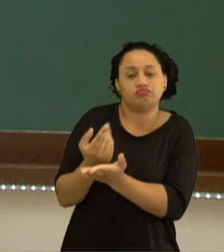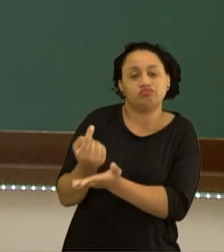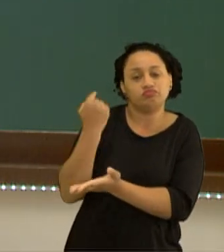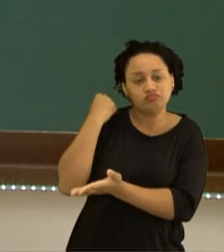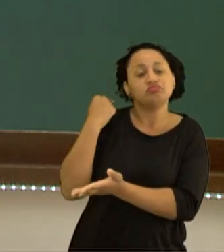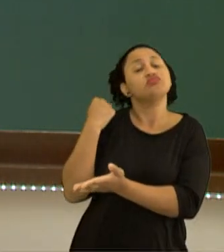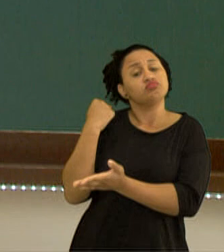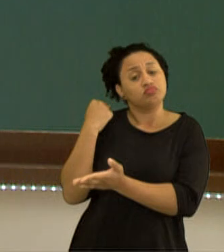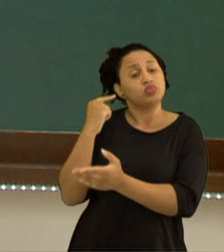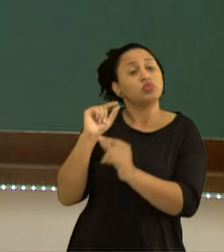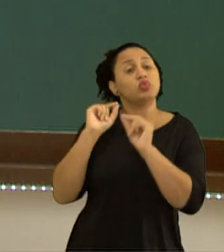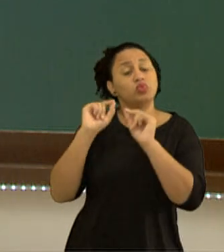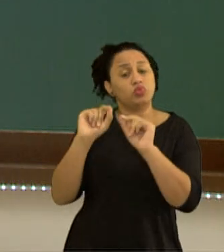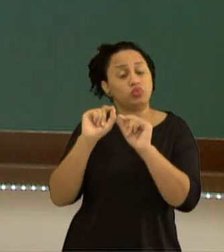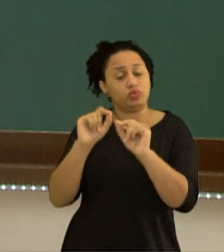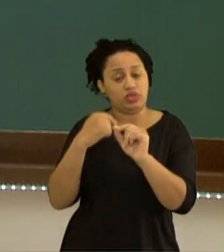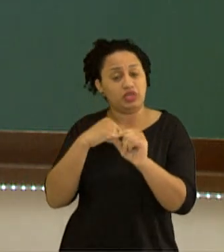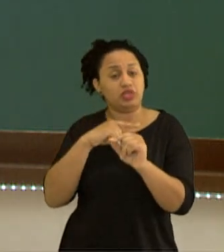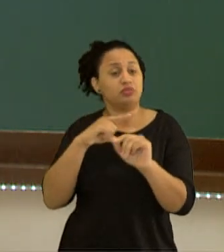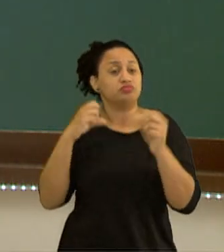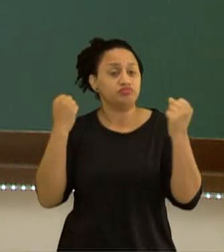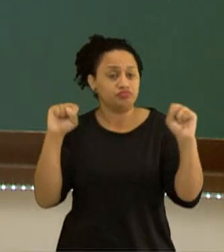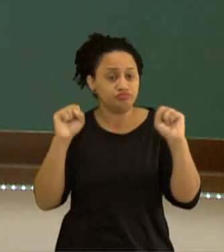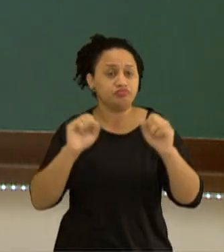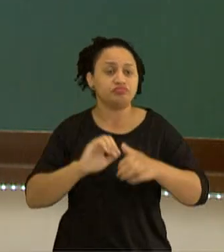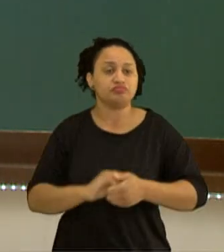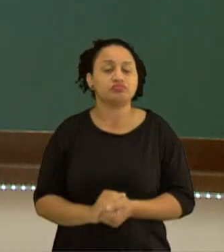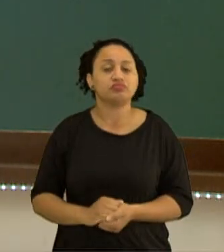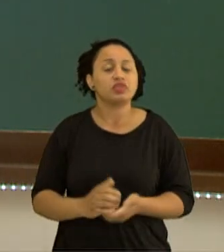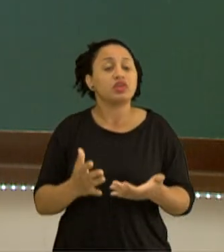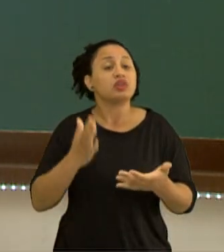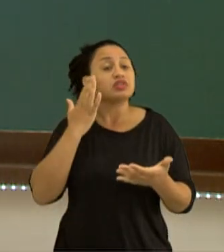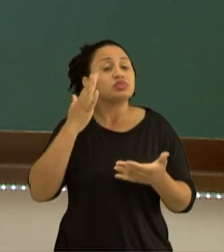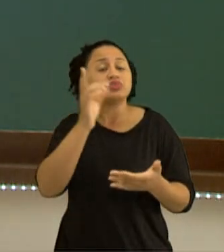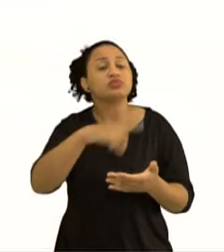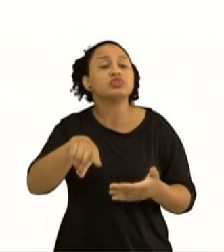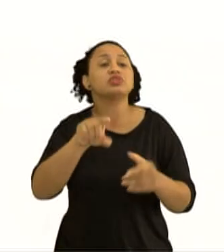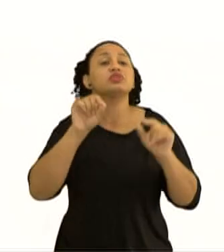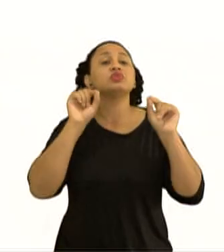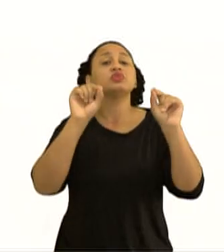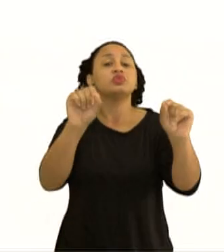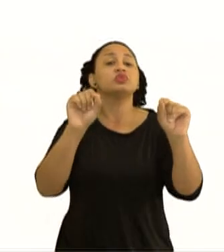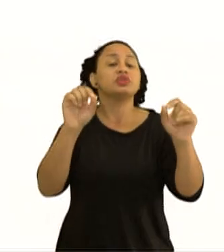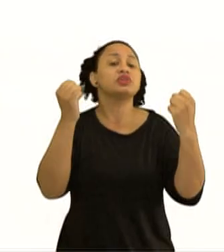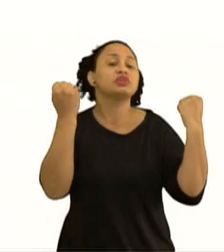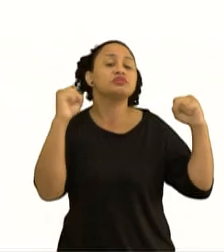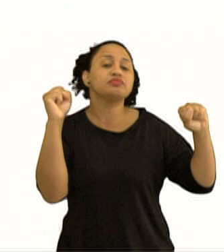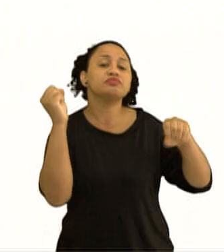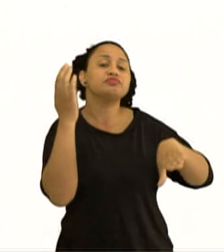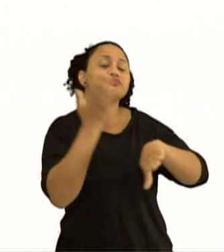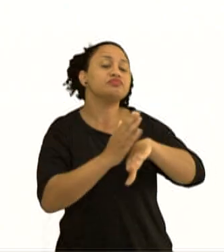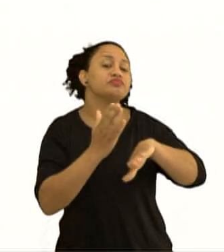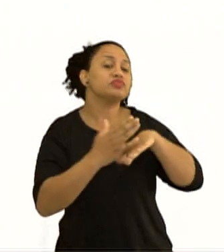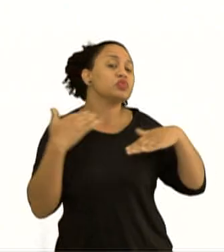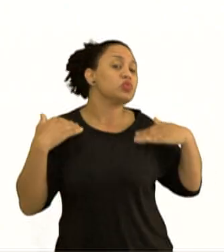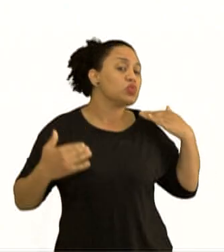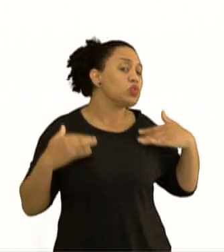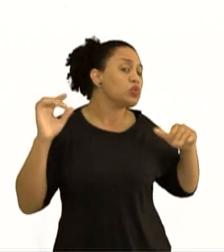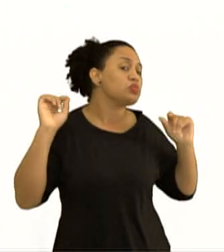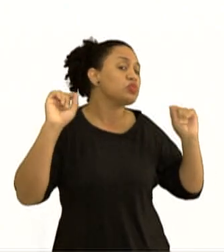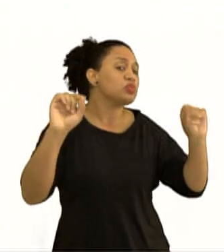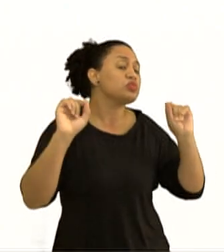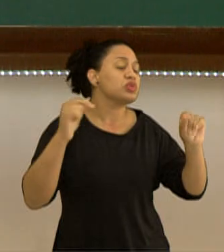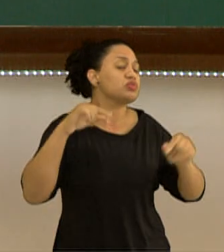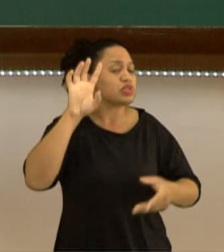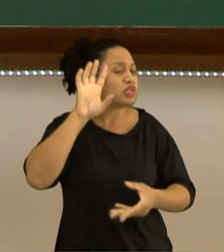séries anteriores, sobre ginástica. Então eu queria saber de vocês o que é ginástica de condicionamento físico. O que vocês